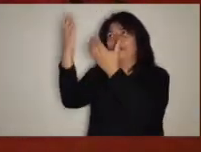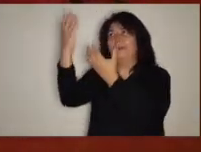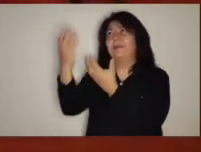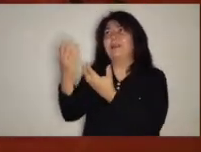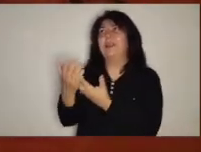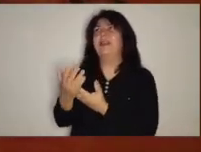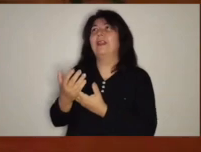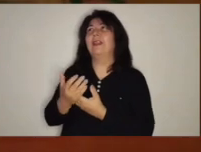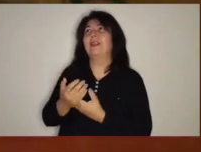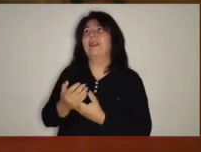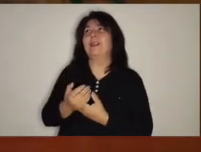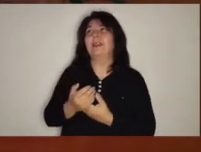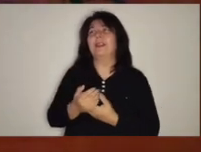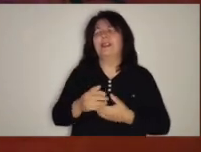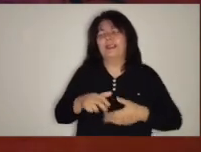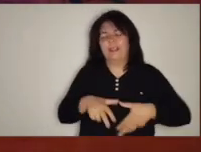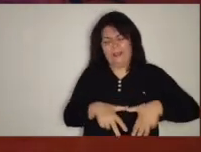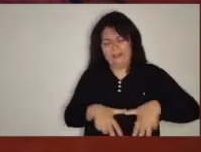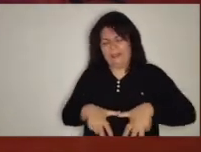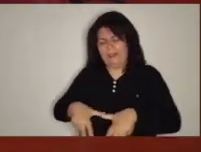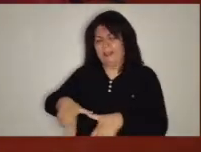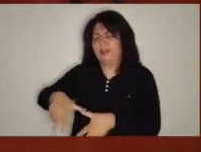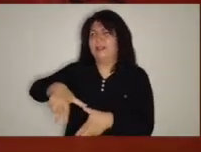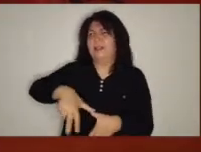esperando. Vem,